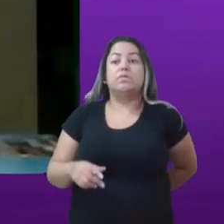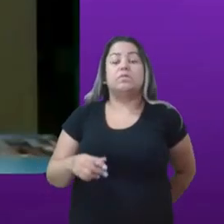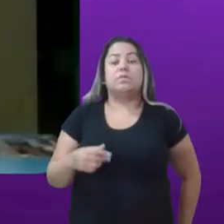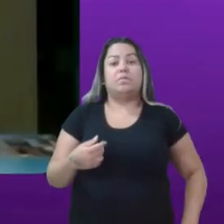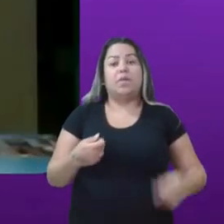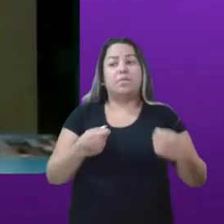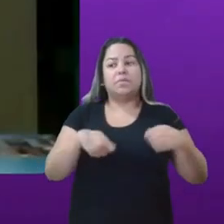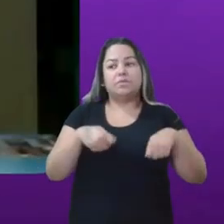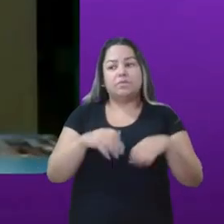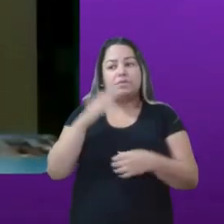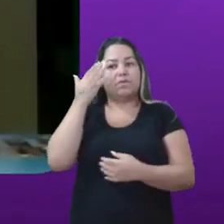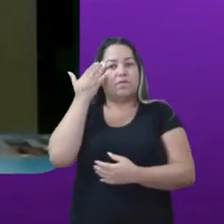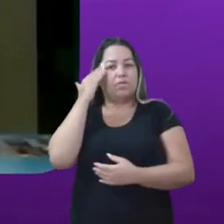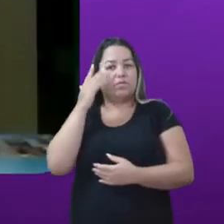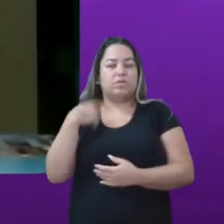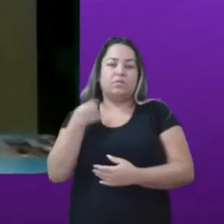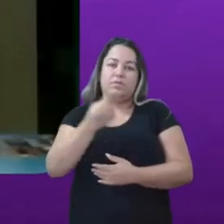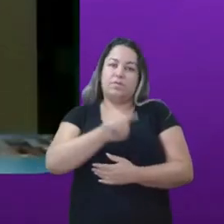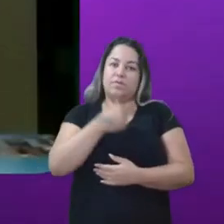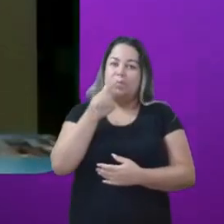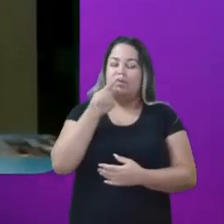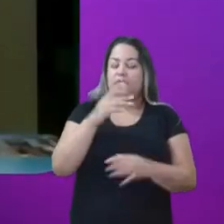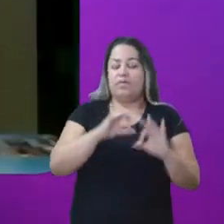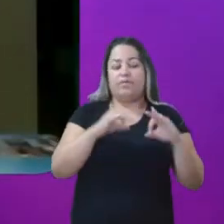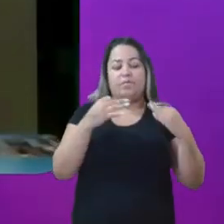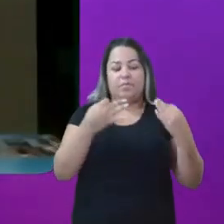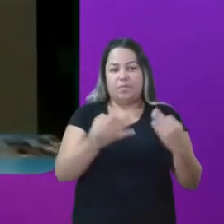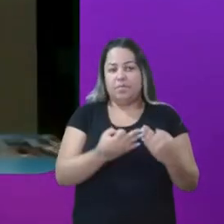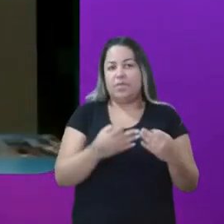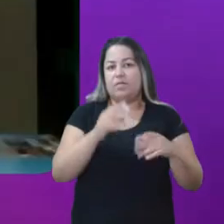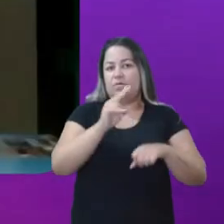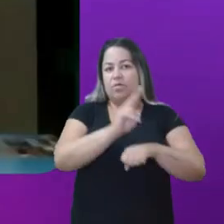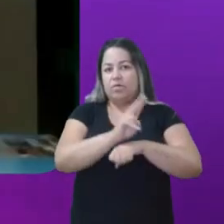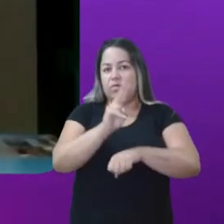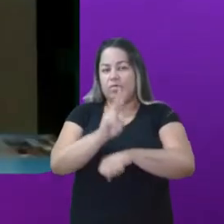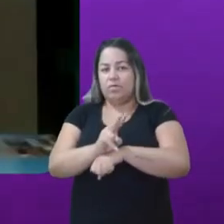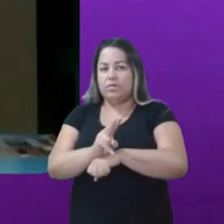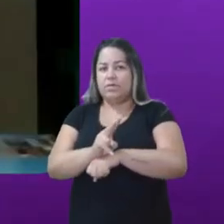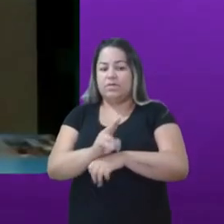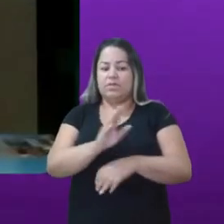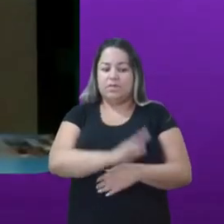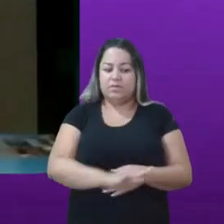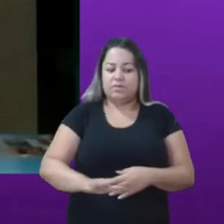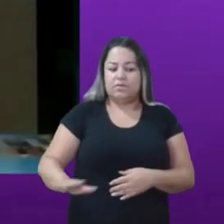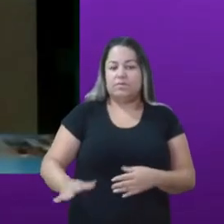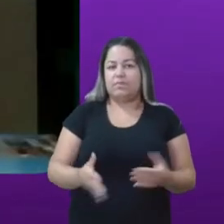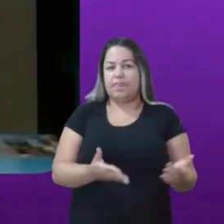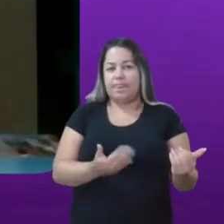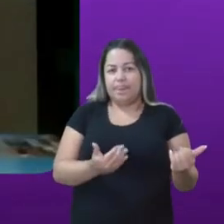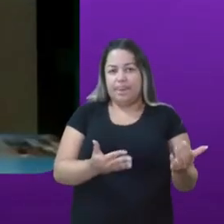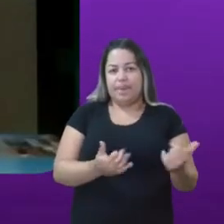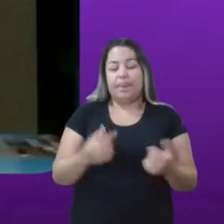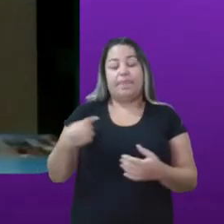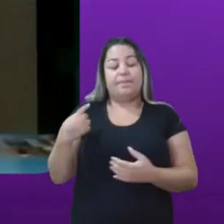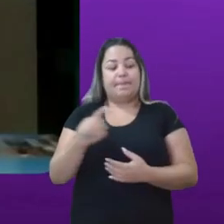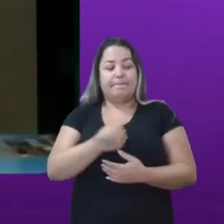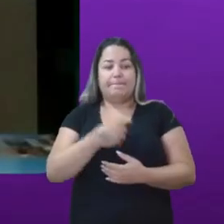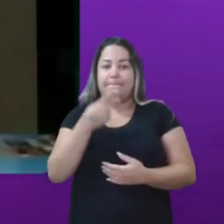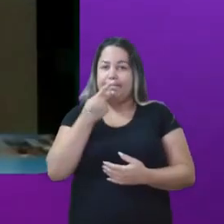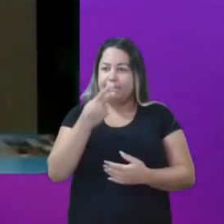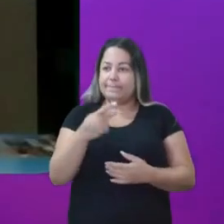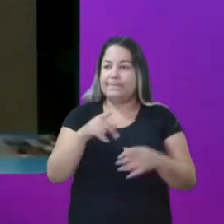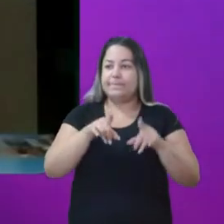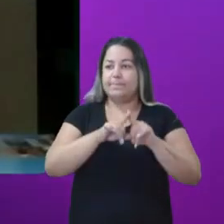gente entender. Quando nós falamos que as famílias cuidam das crianças e adolescentes, nós estamos falando,